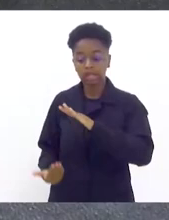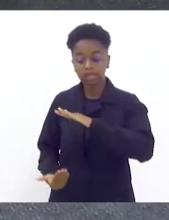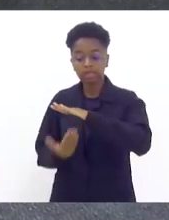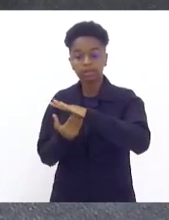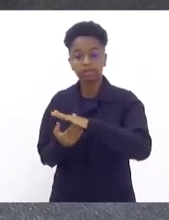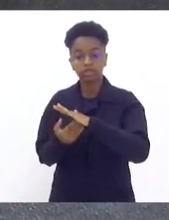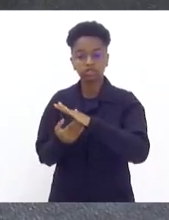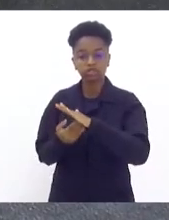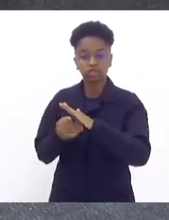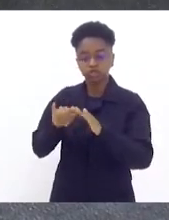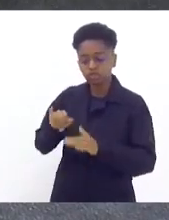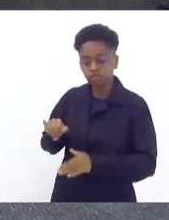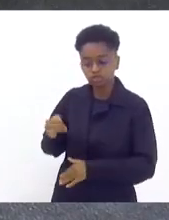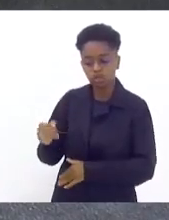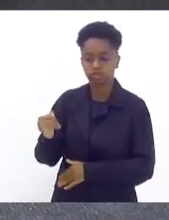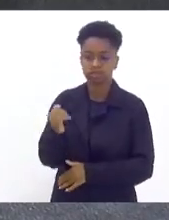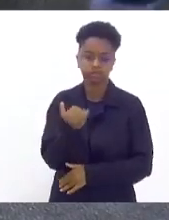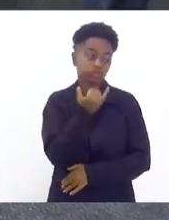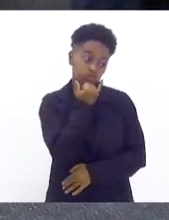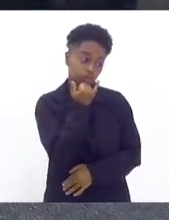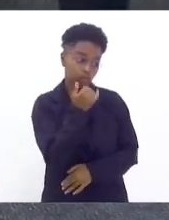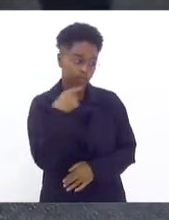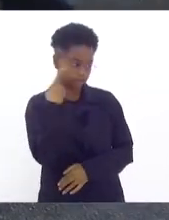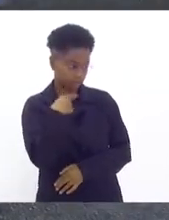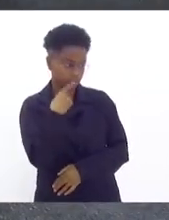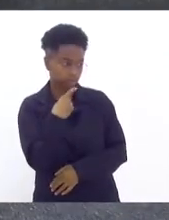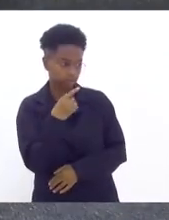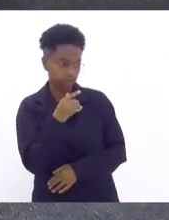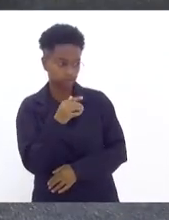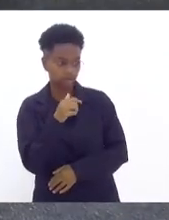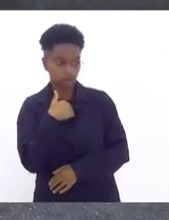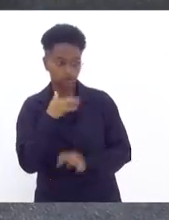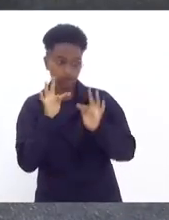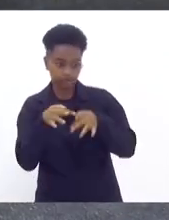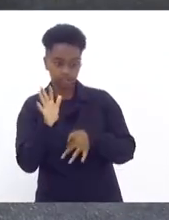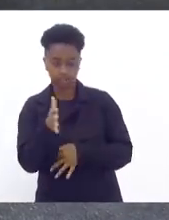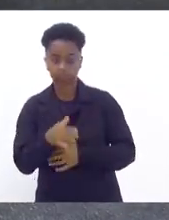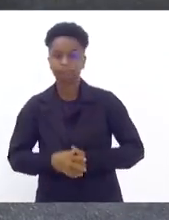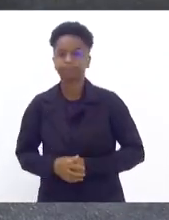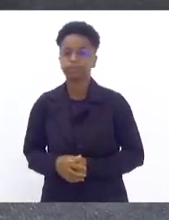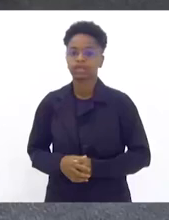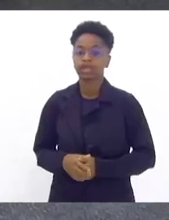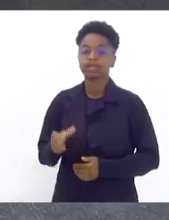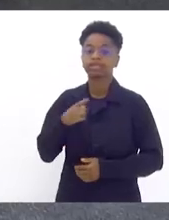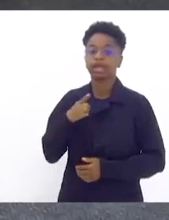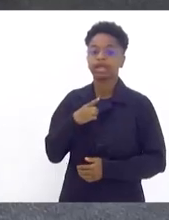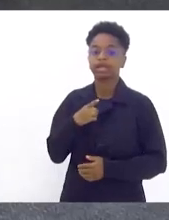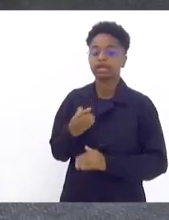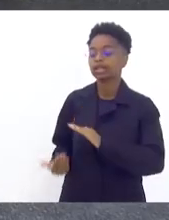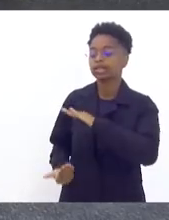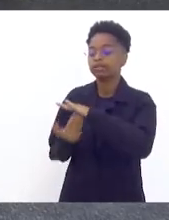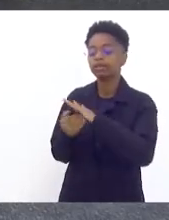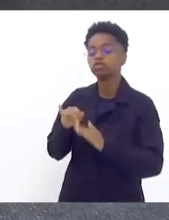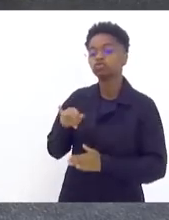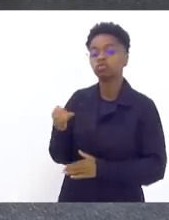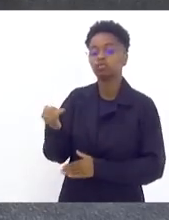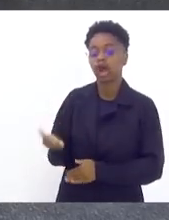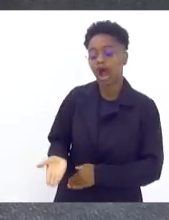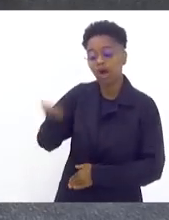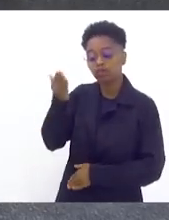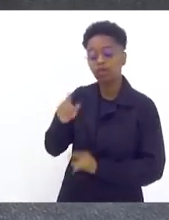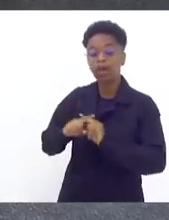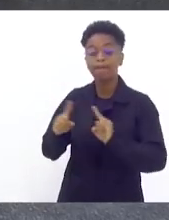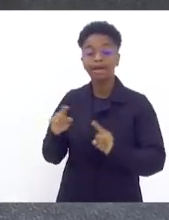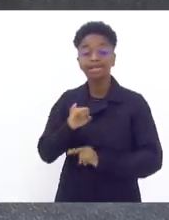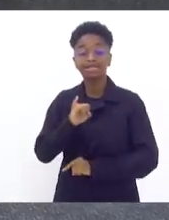de juros... Desculpa, deputada Lucinha, eu já vou encerrar. Esse teto de juros não é alto. E, quando